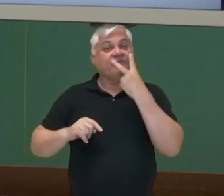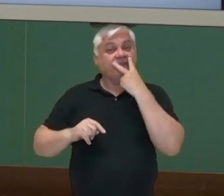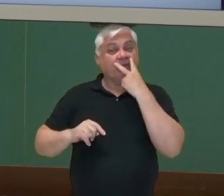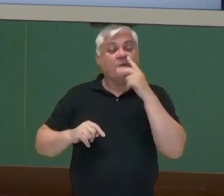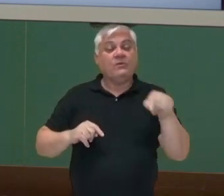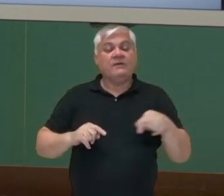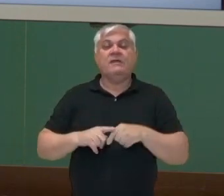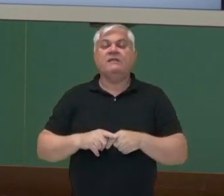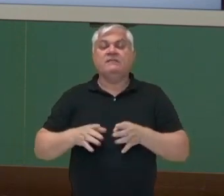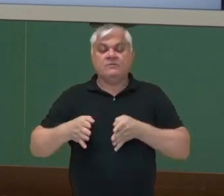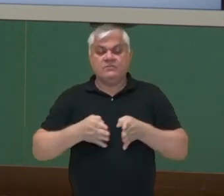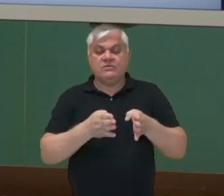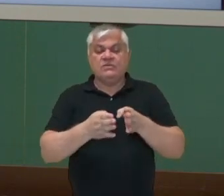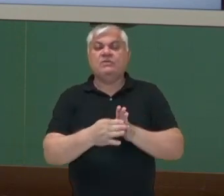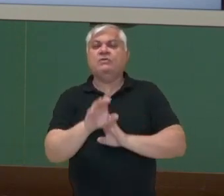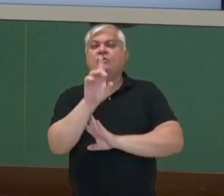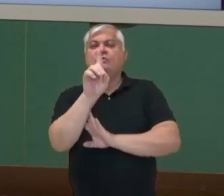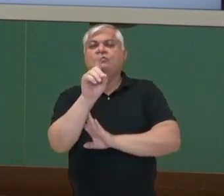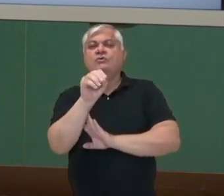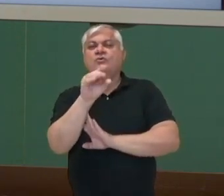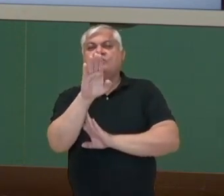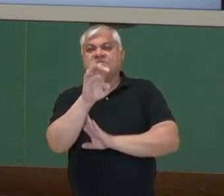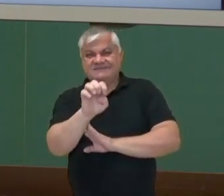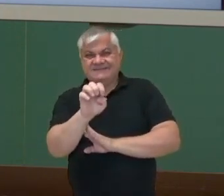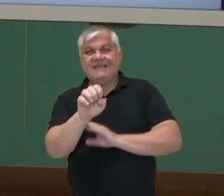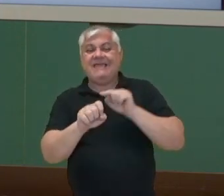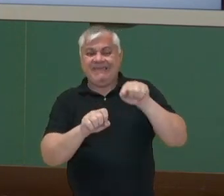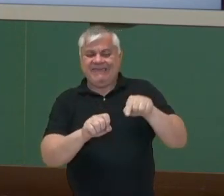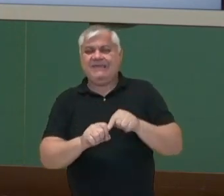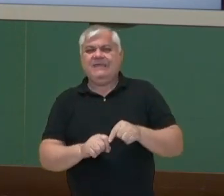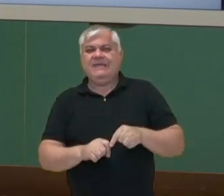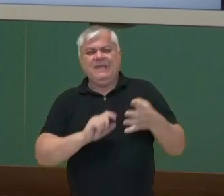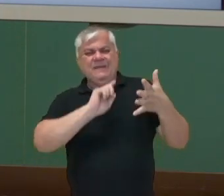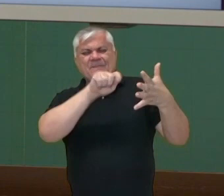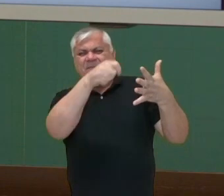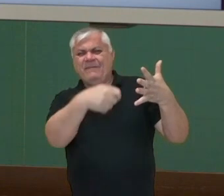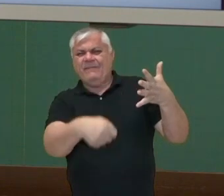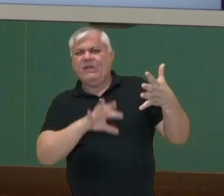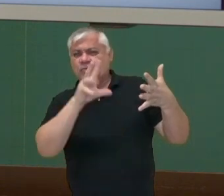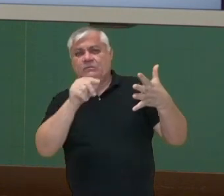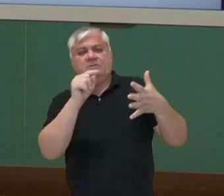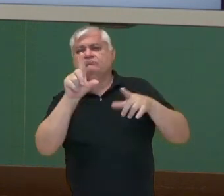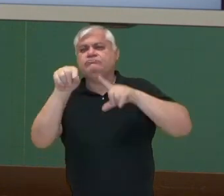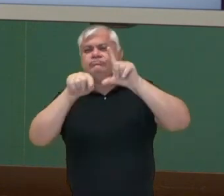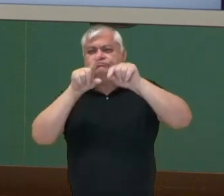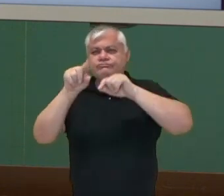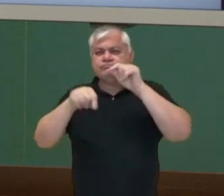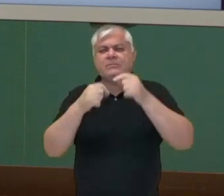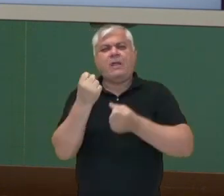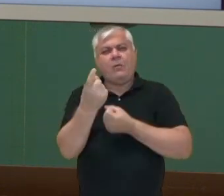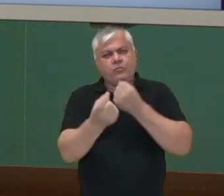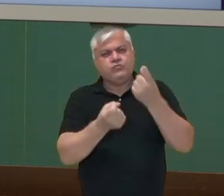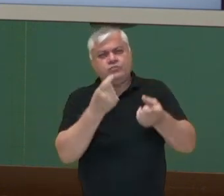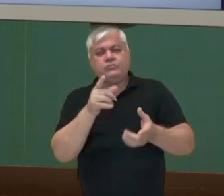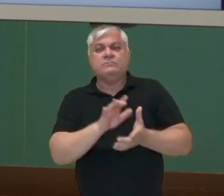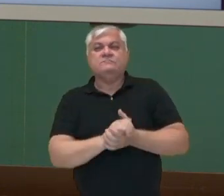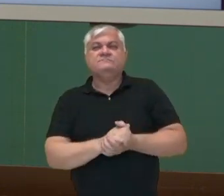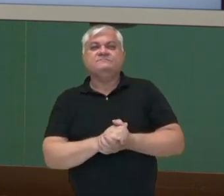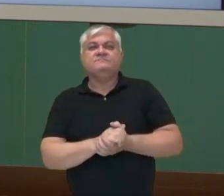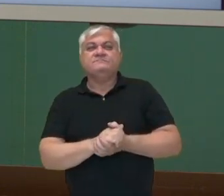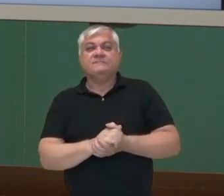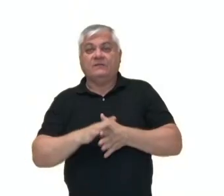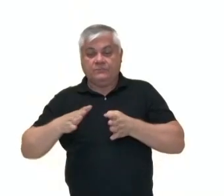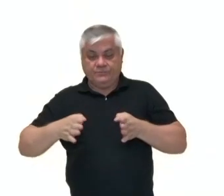rio importante da região sudeste. Claro que nós não vamos falar de todos, mas vamos destacar alguns, né? Seu vale possui